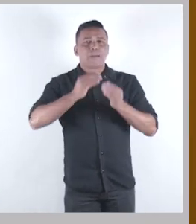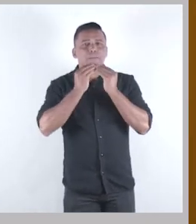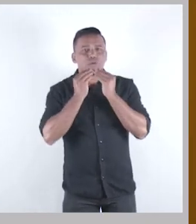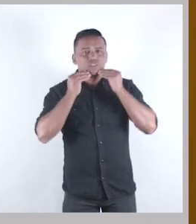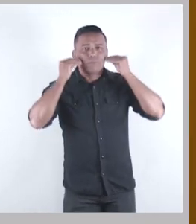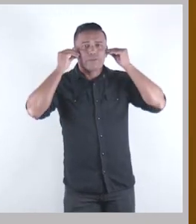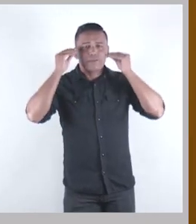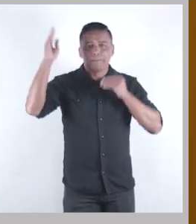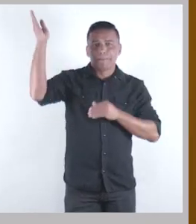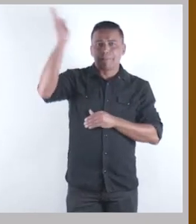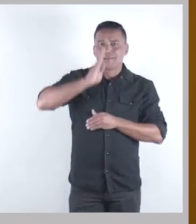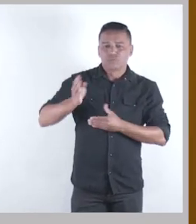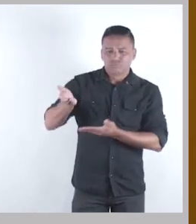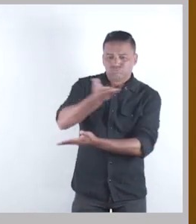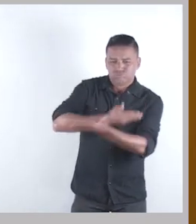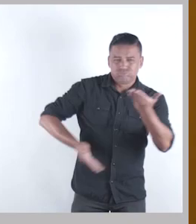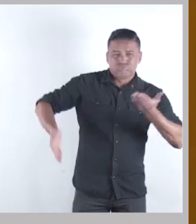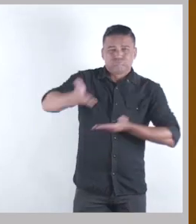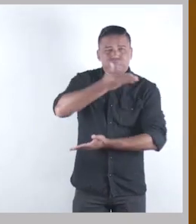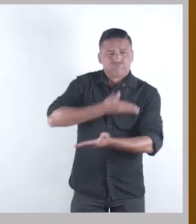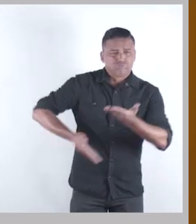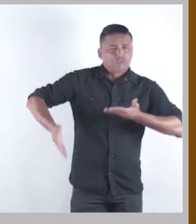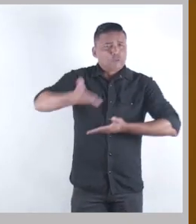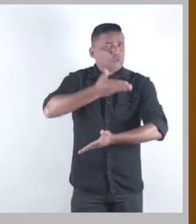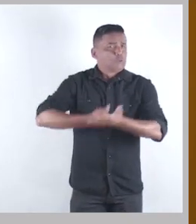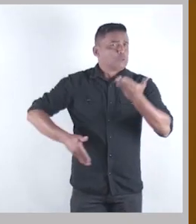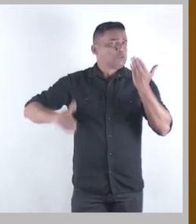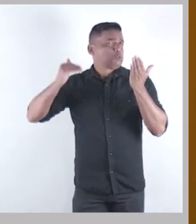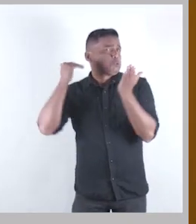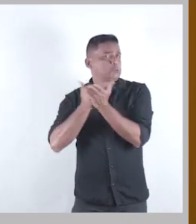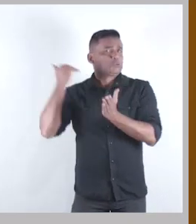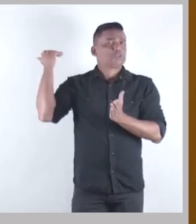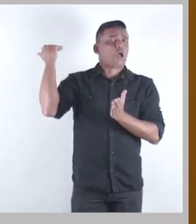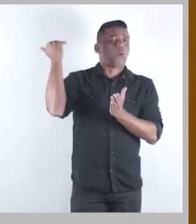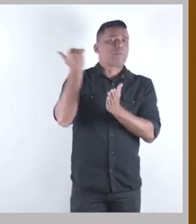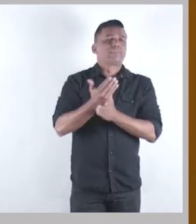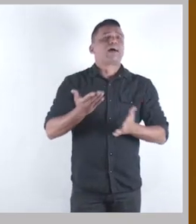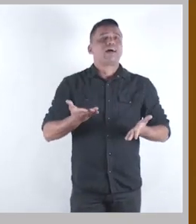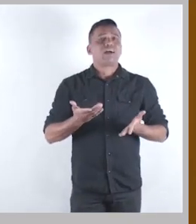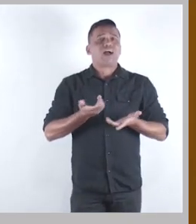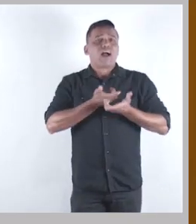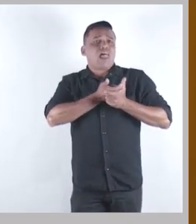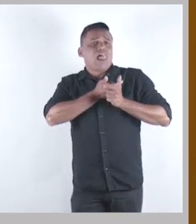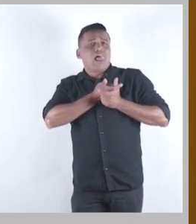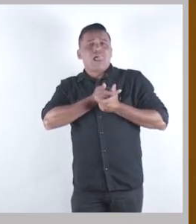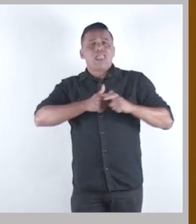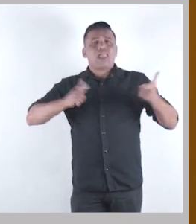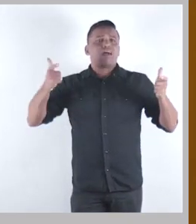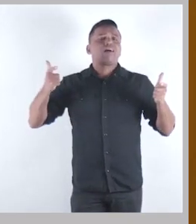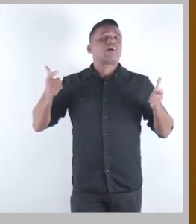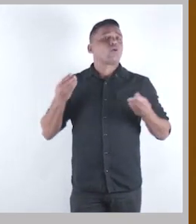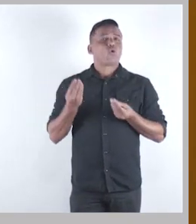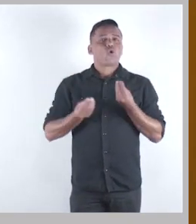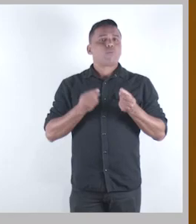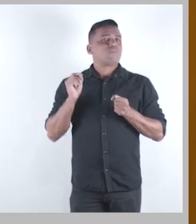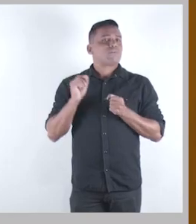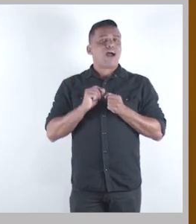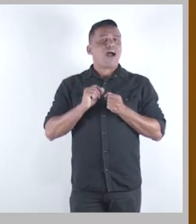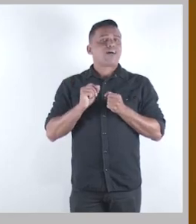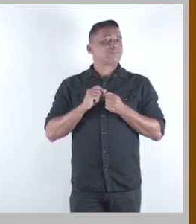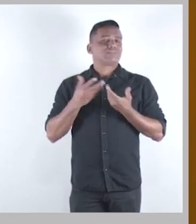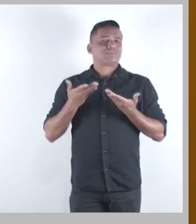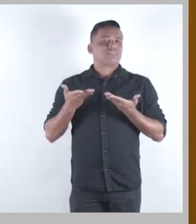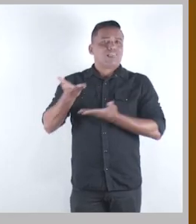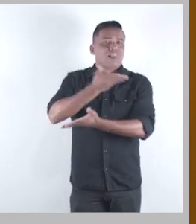pode se intensificar, né, e como nós podemos ampliar, né, essa